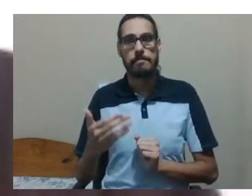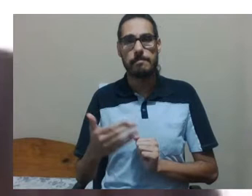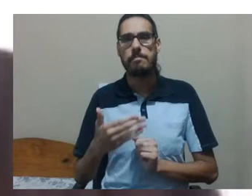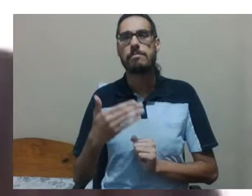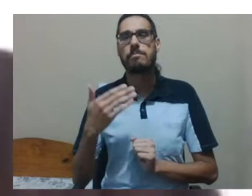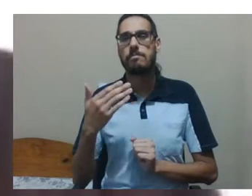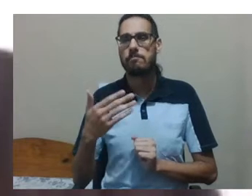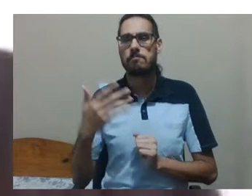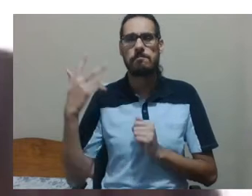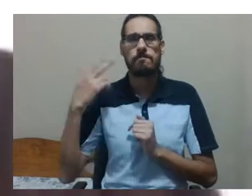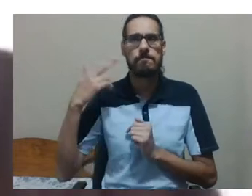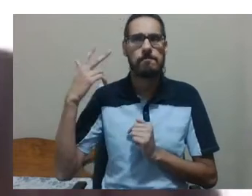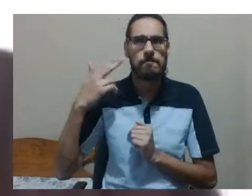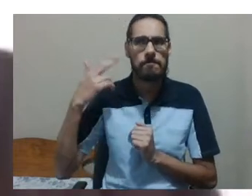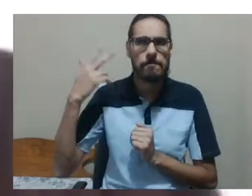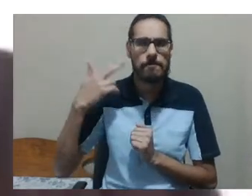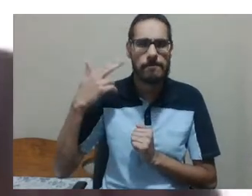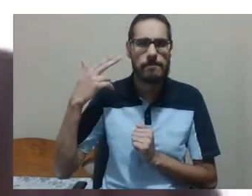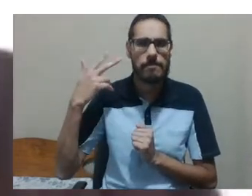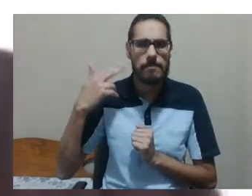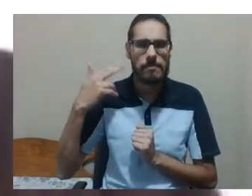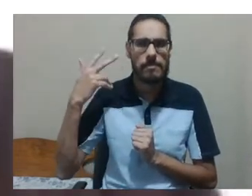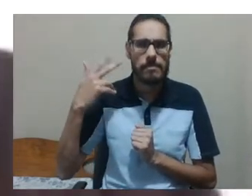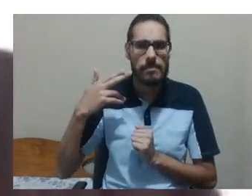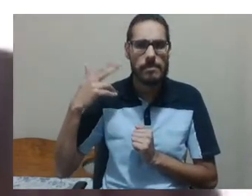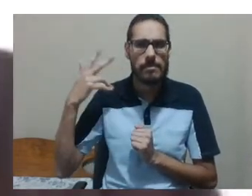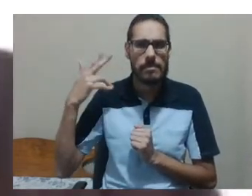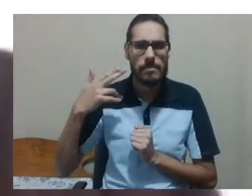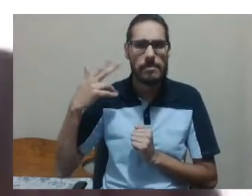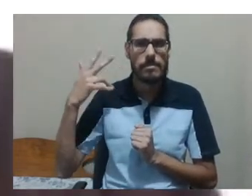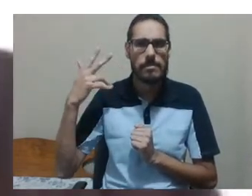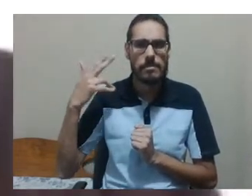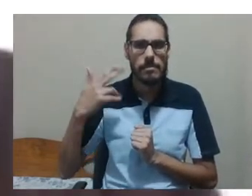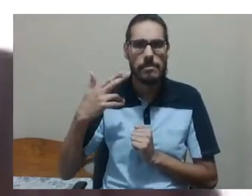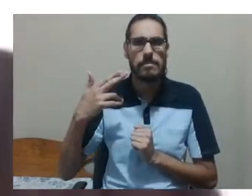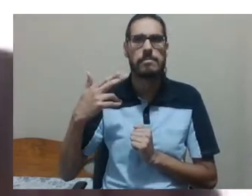anos que nós vemos